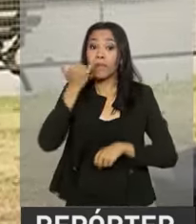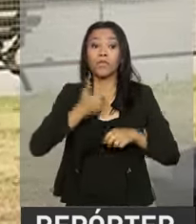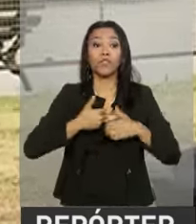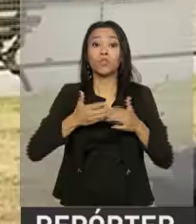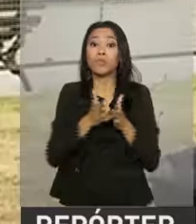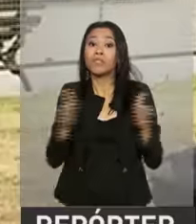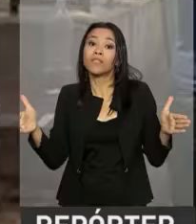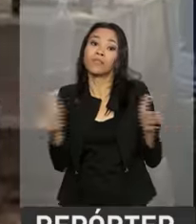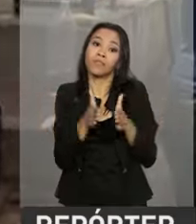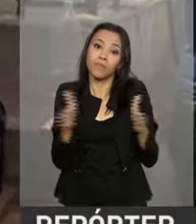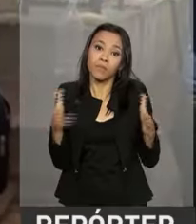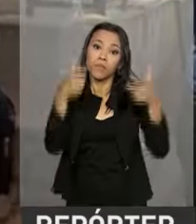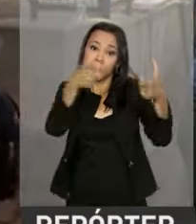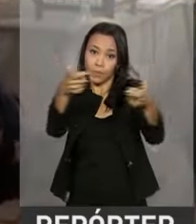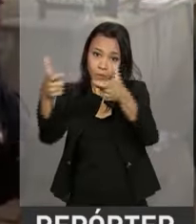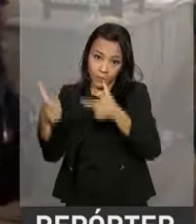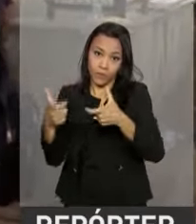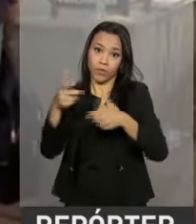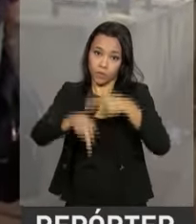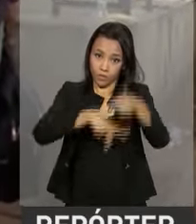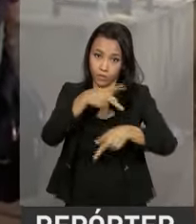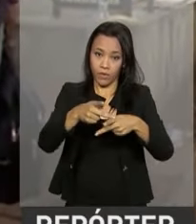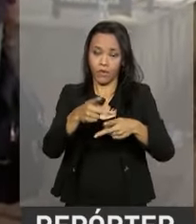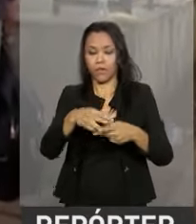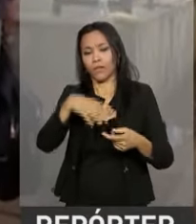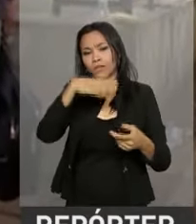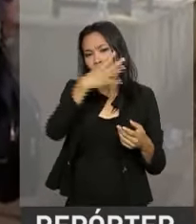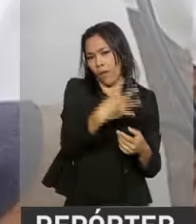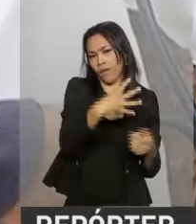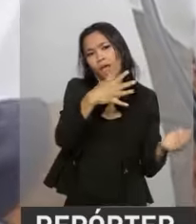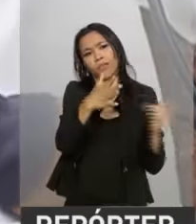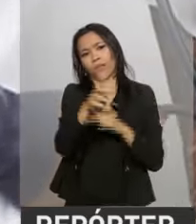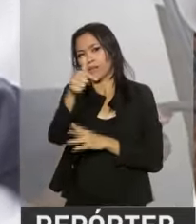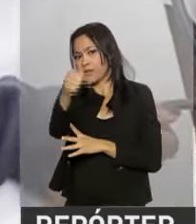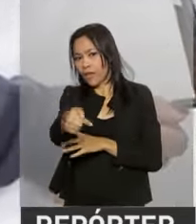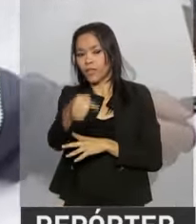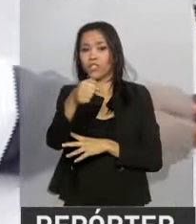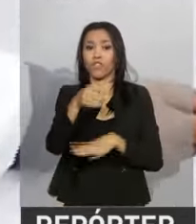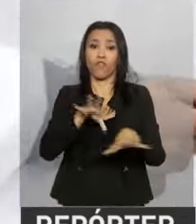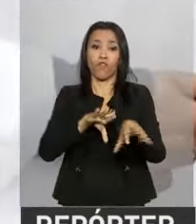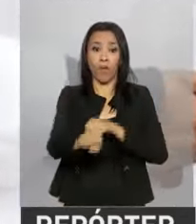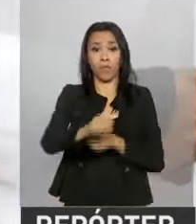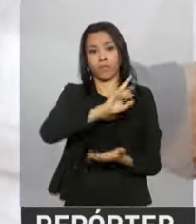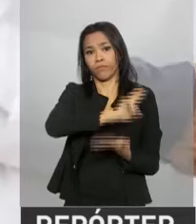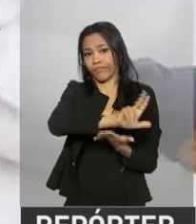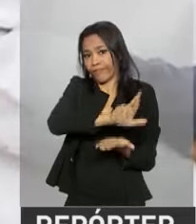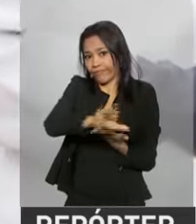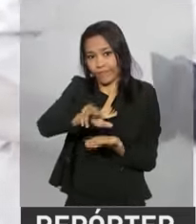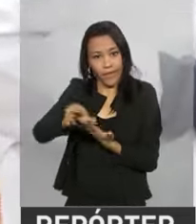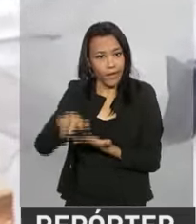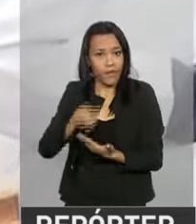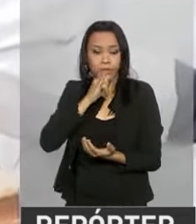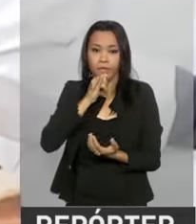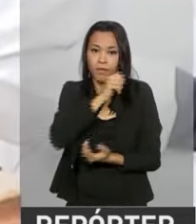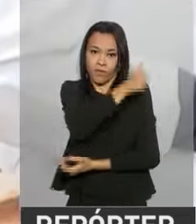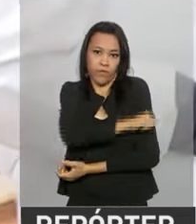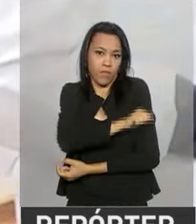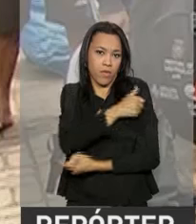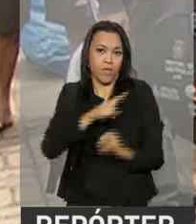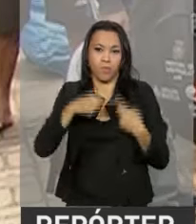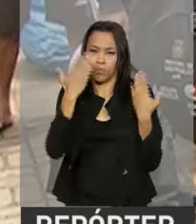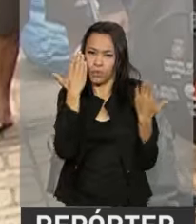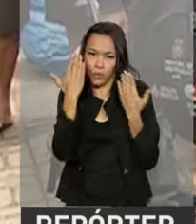do tamanho da população. Varia de quatro a sete profissionais com formação em diversas áreas, como enfermeiro,